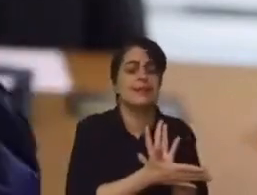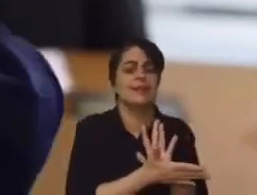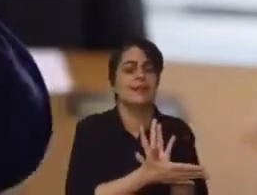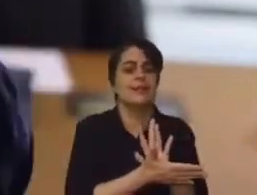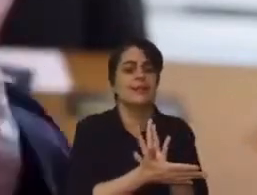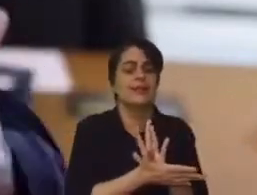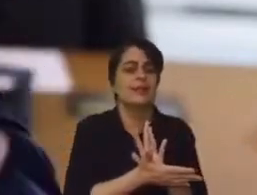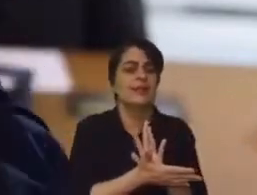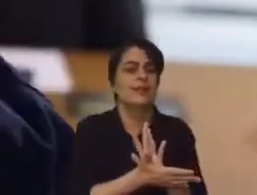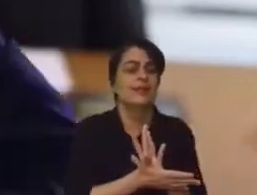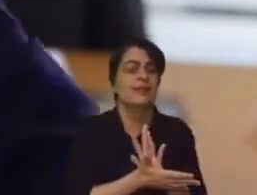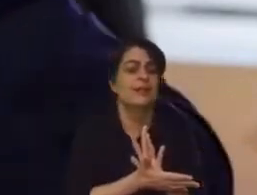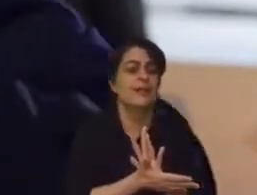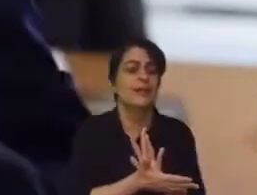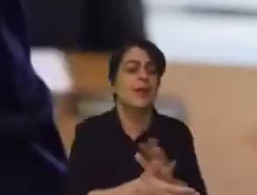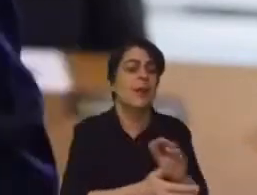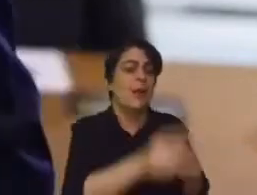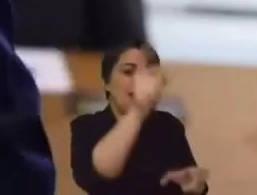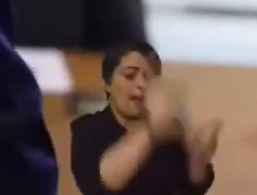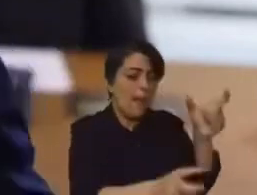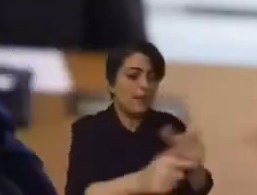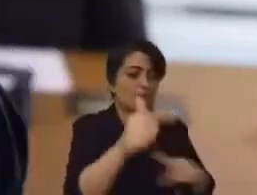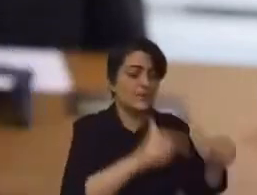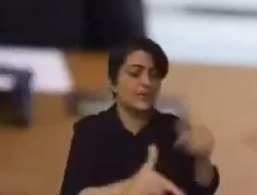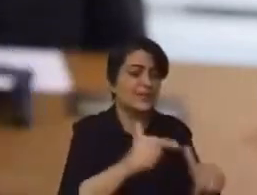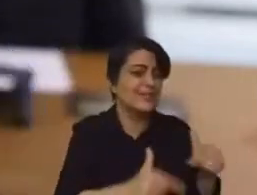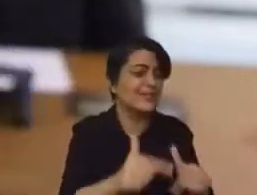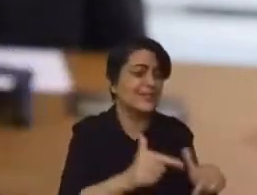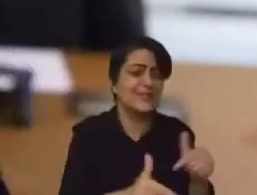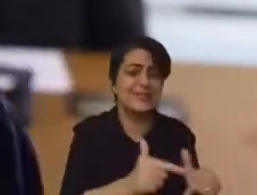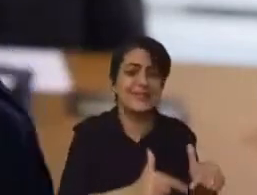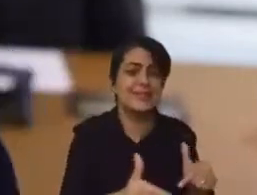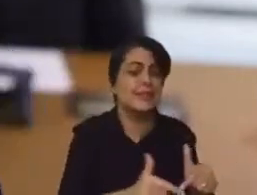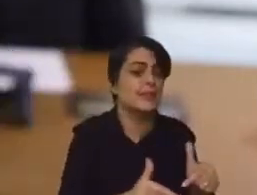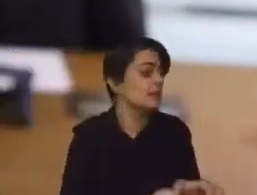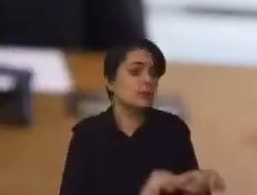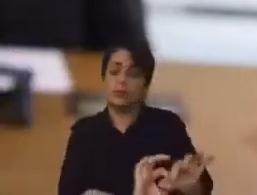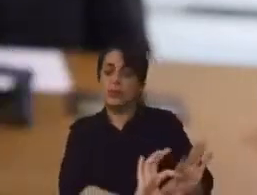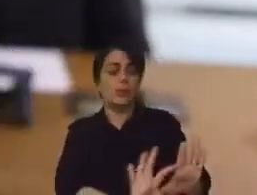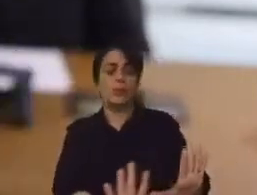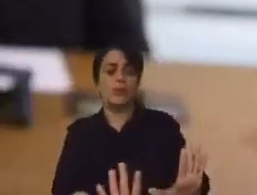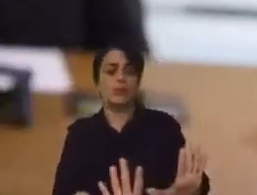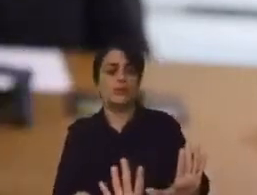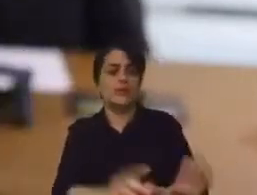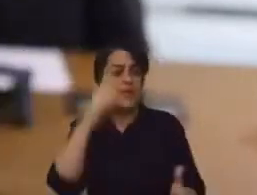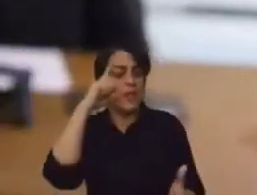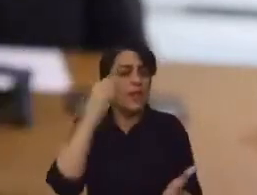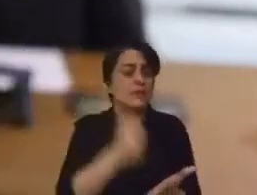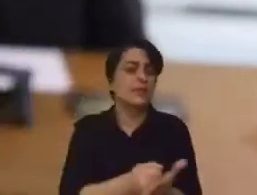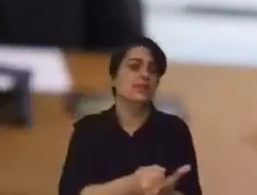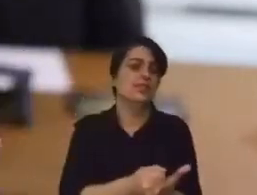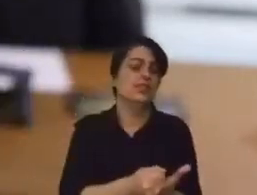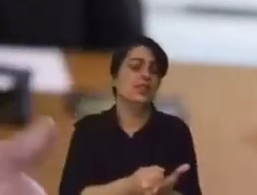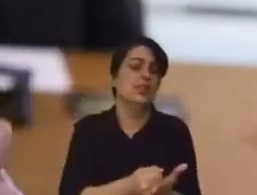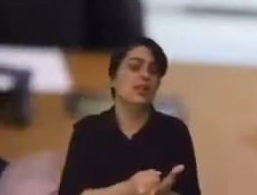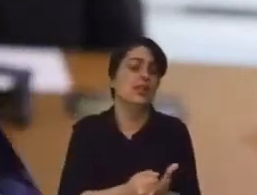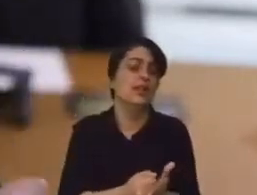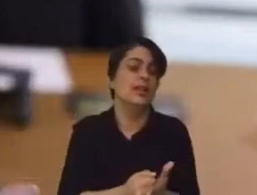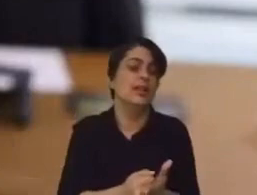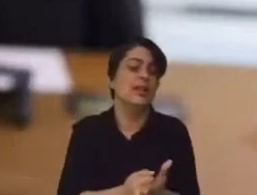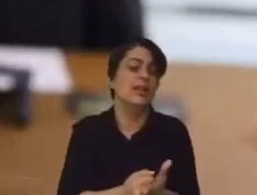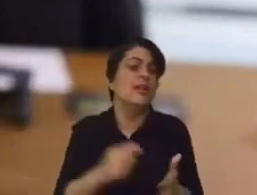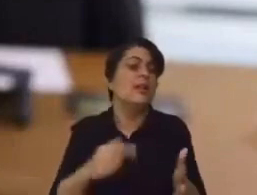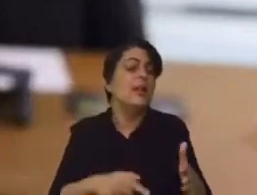os trabalhadores livremente pudessem deliberar e decidir e o empresário cumprir arrecadar o dinheiro